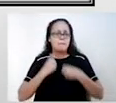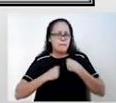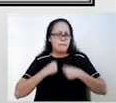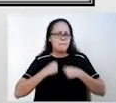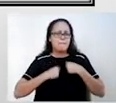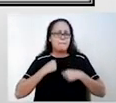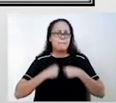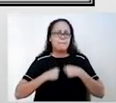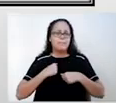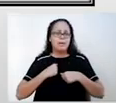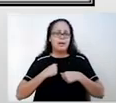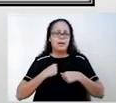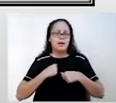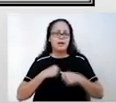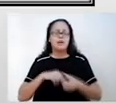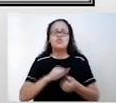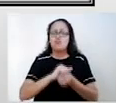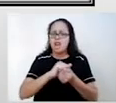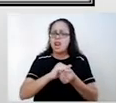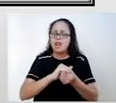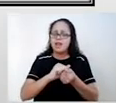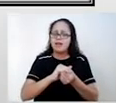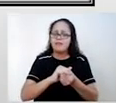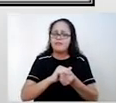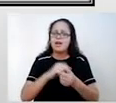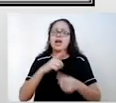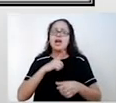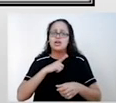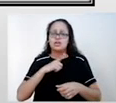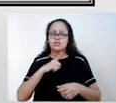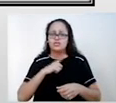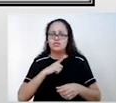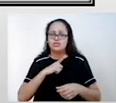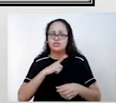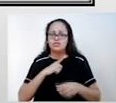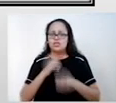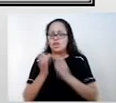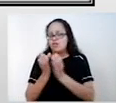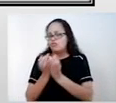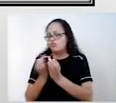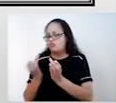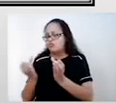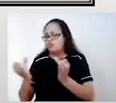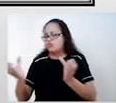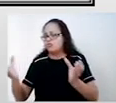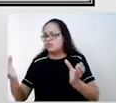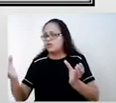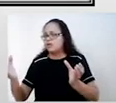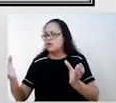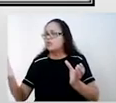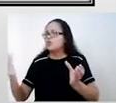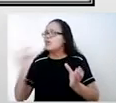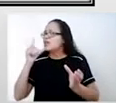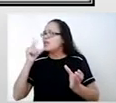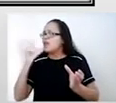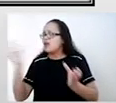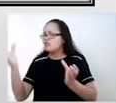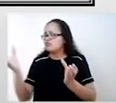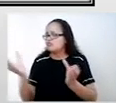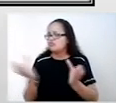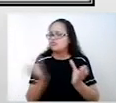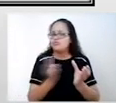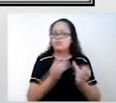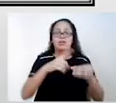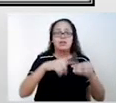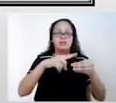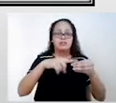louça, existia um sistema hidráulico muito complicado que puxava água lá de não sei onde, é claro. Então aqui, o narrador notem que o narrador